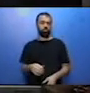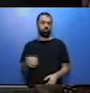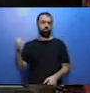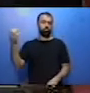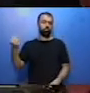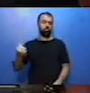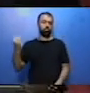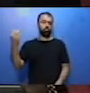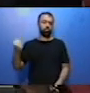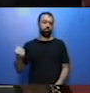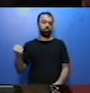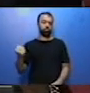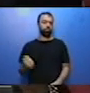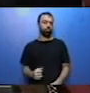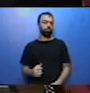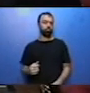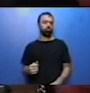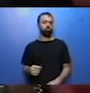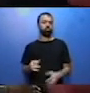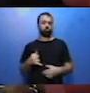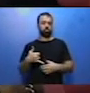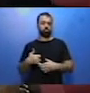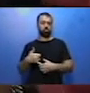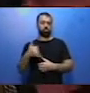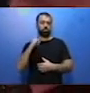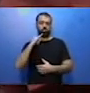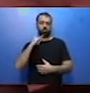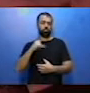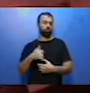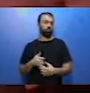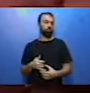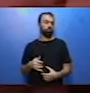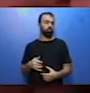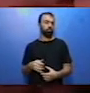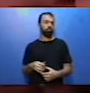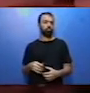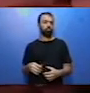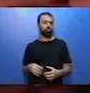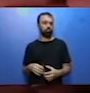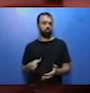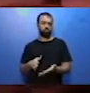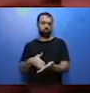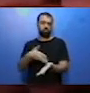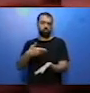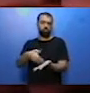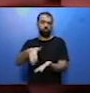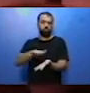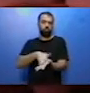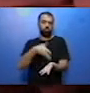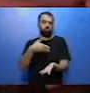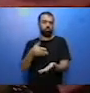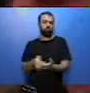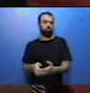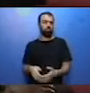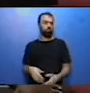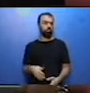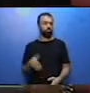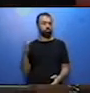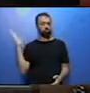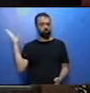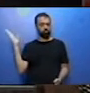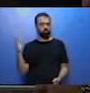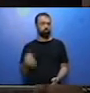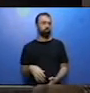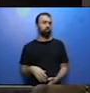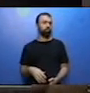leite derivados como iogurte queijo leite a coalhada manteiga o danone